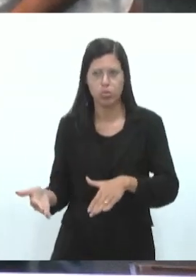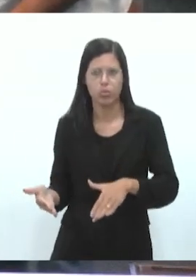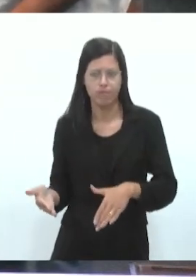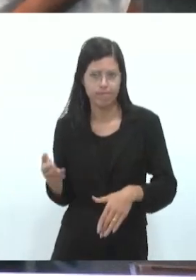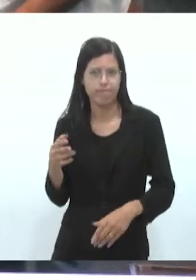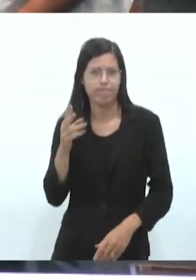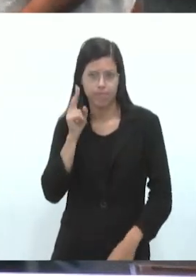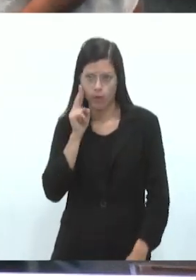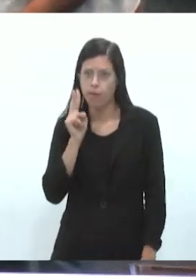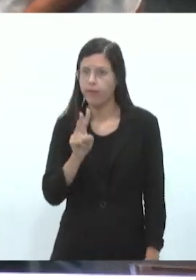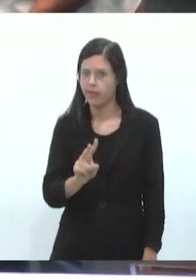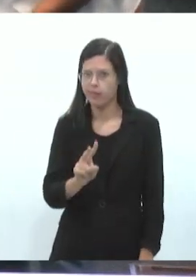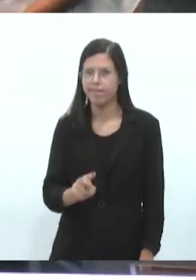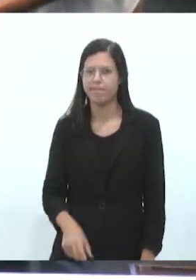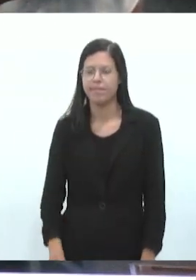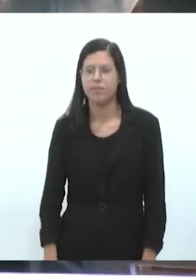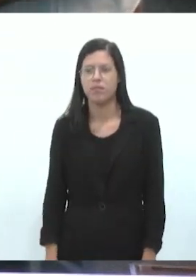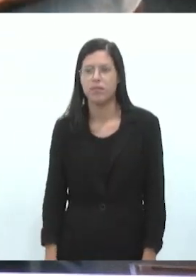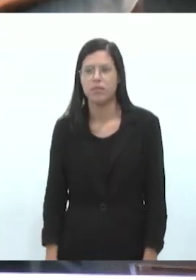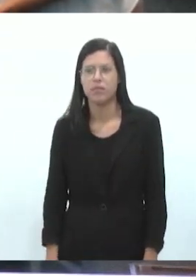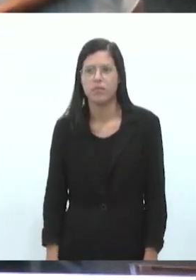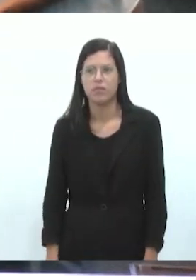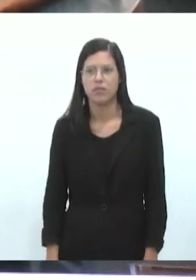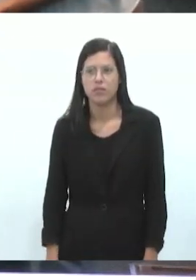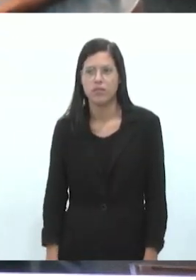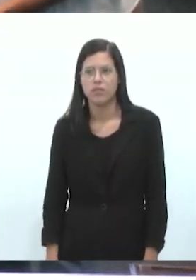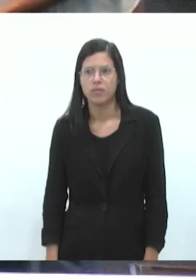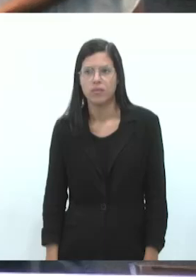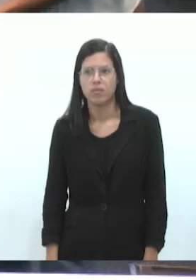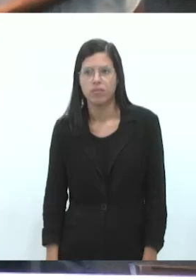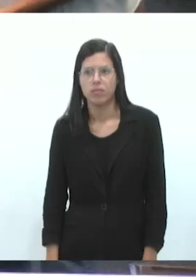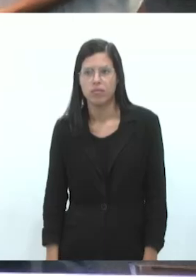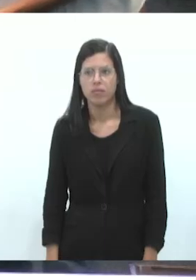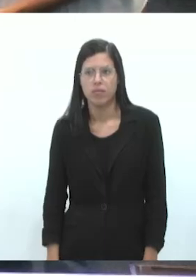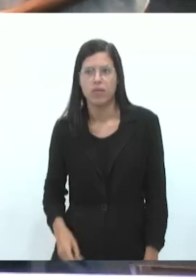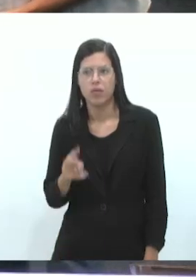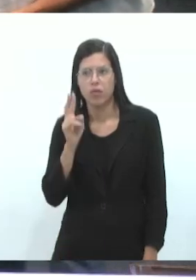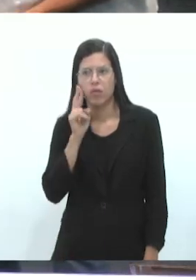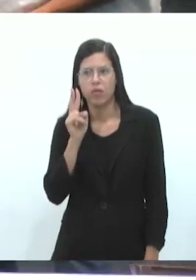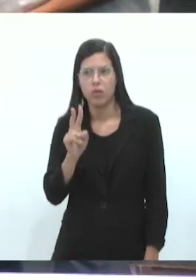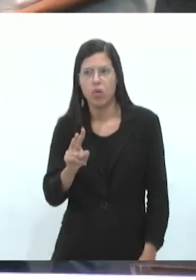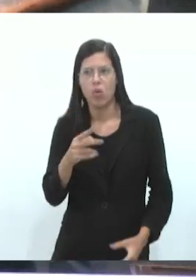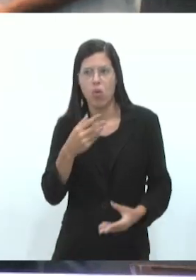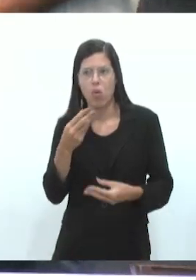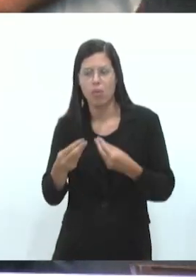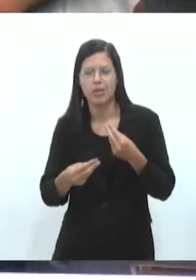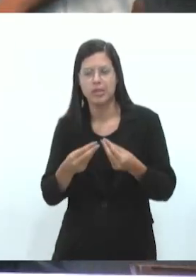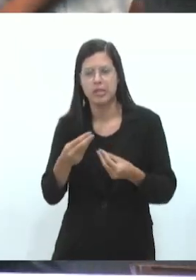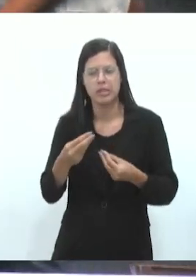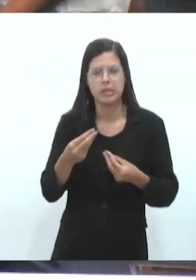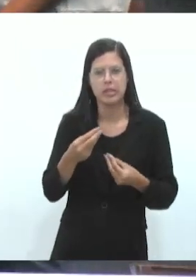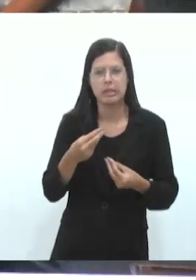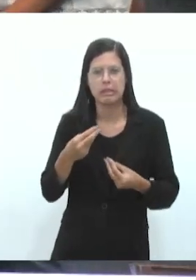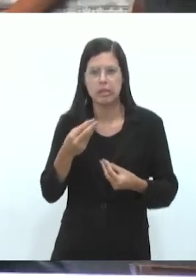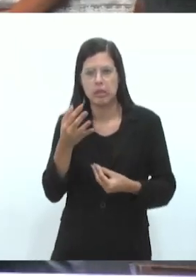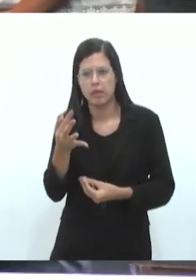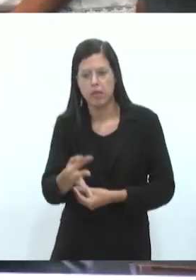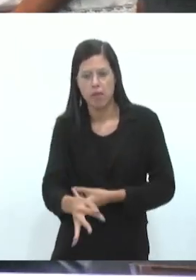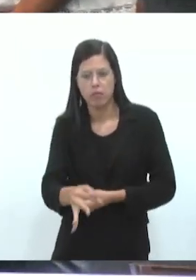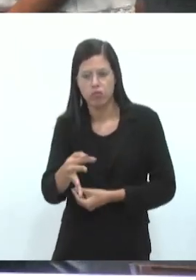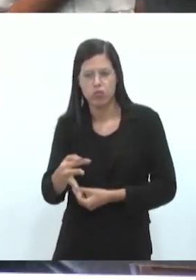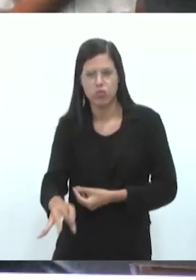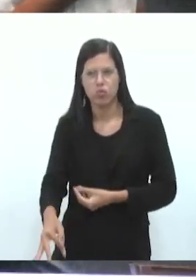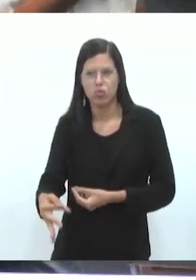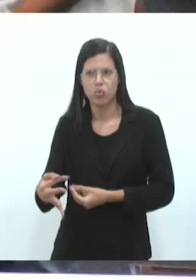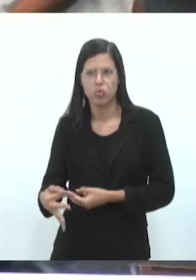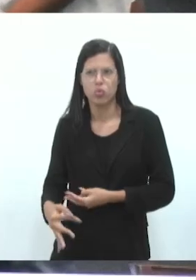isso. E vi como o sadismo se misturava com outras